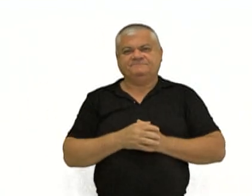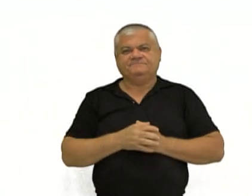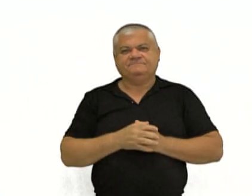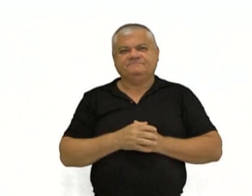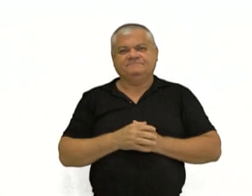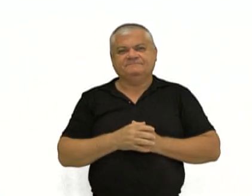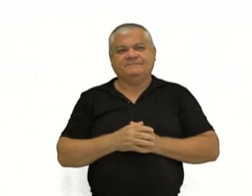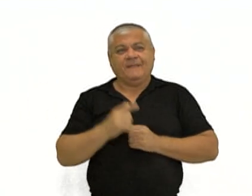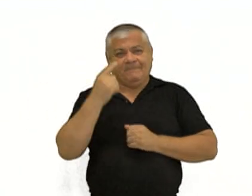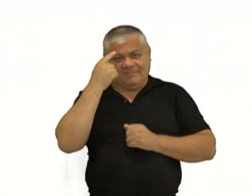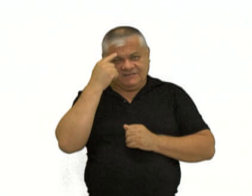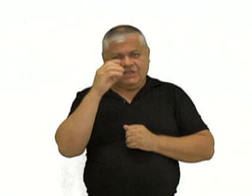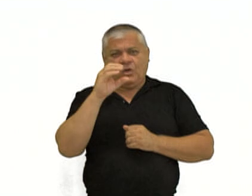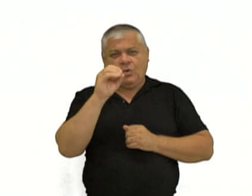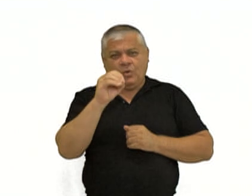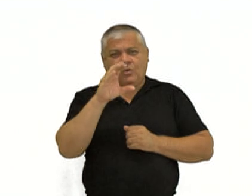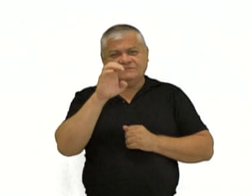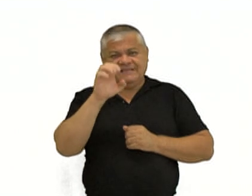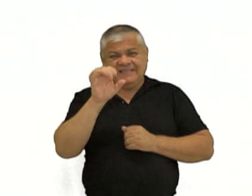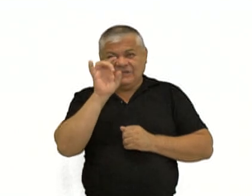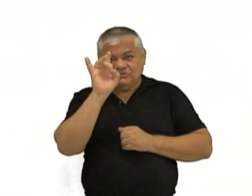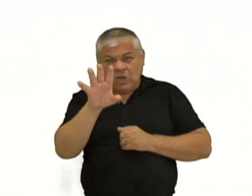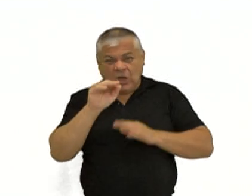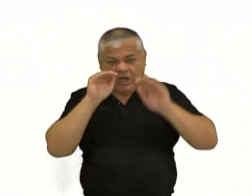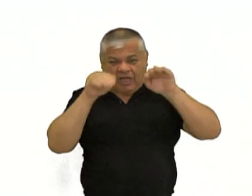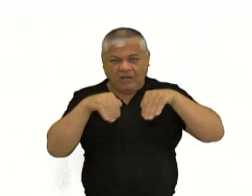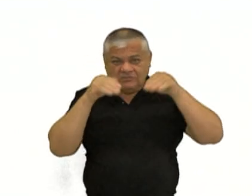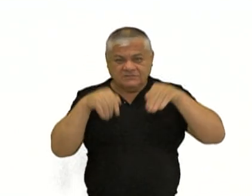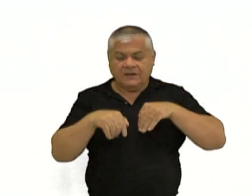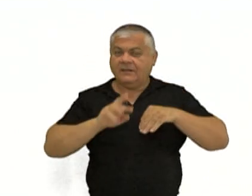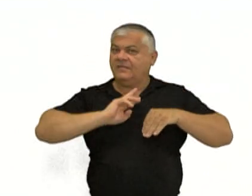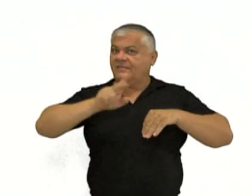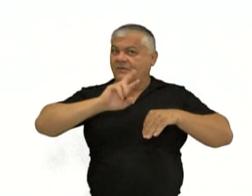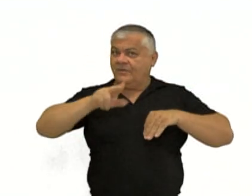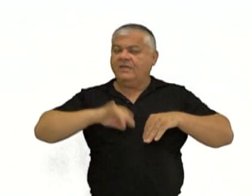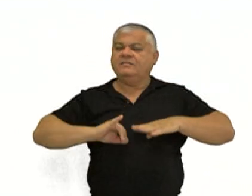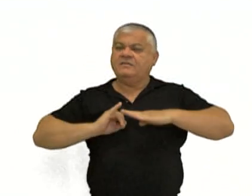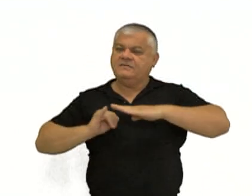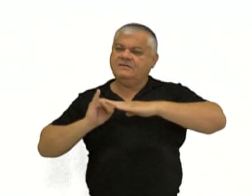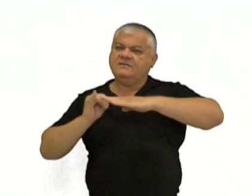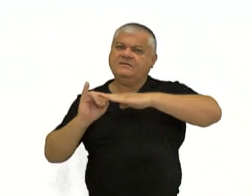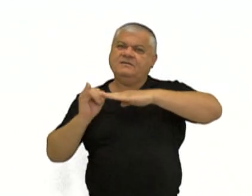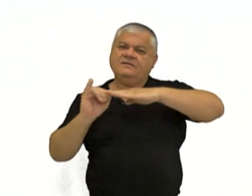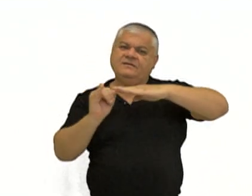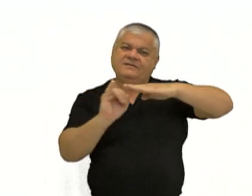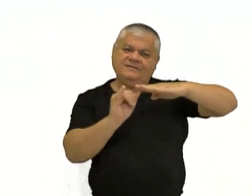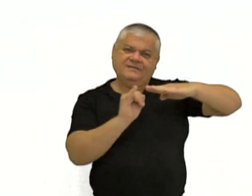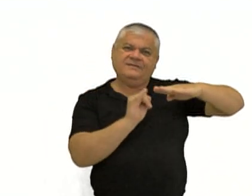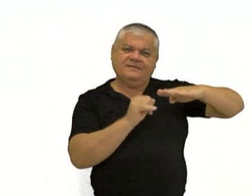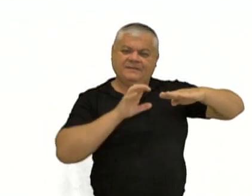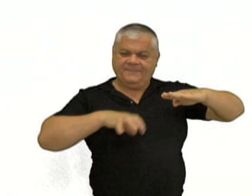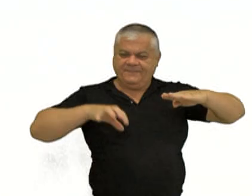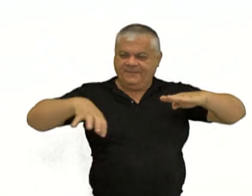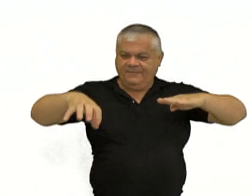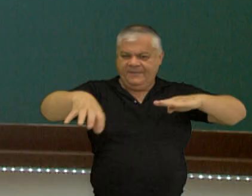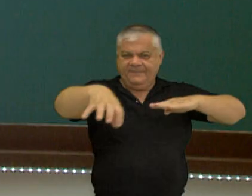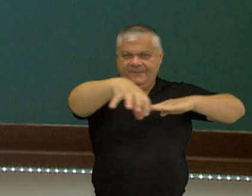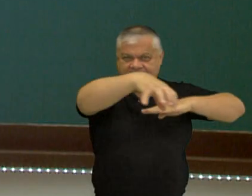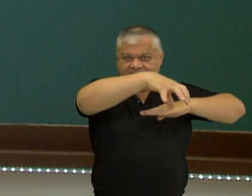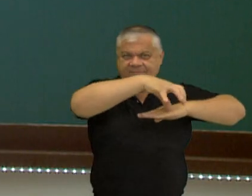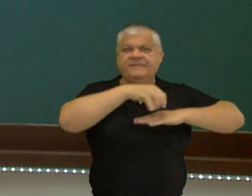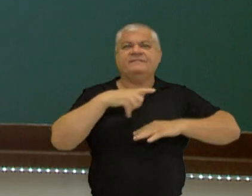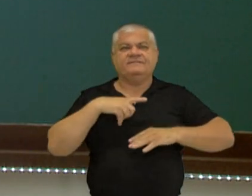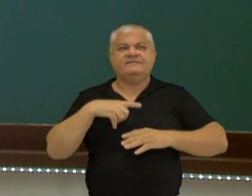que a Oceania é só esta parte aqui que é a Austrália, né? Mas existem inúmeras ilhas ali que compõem